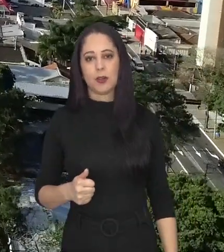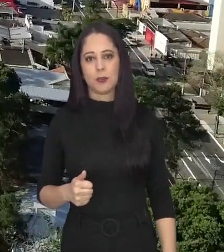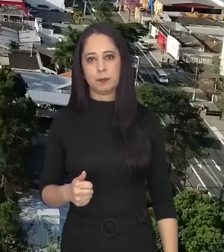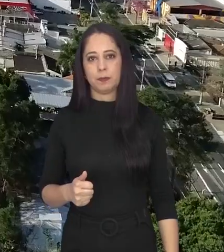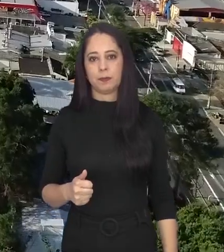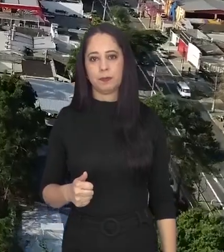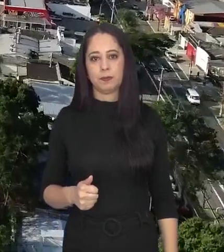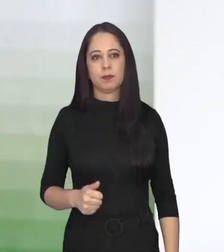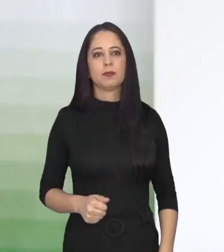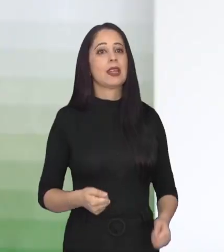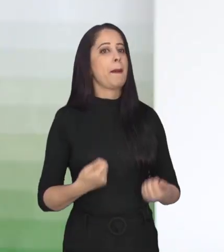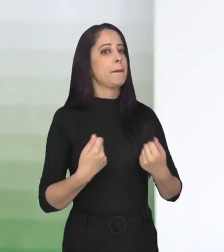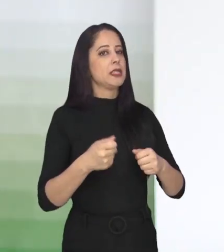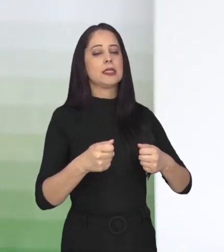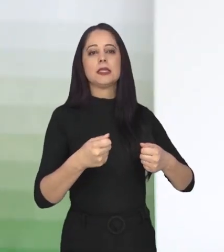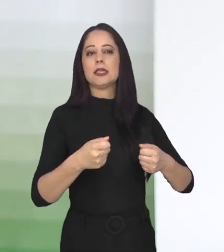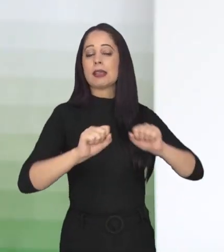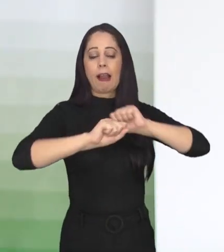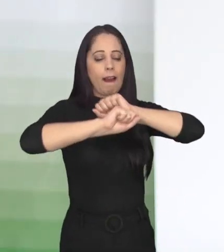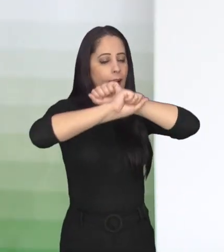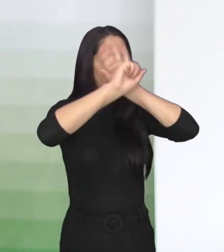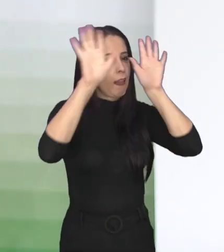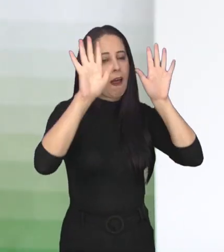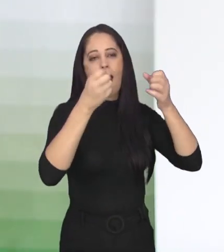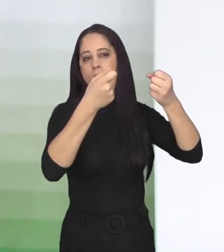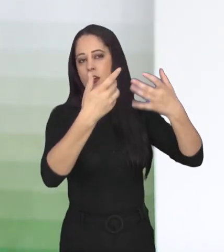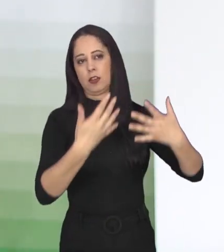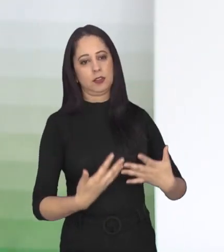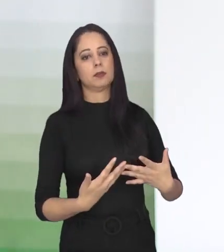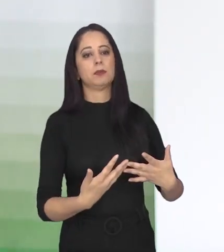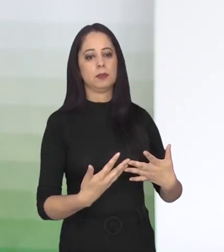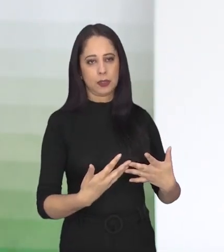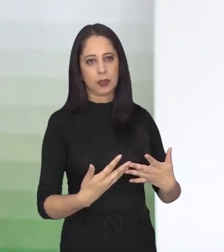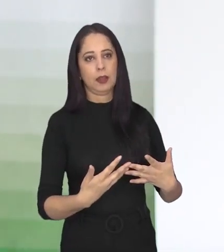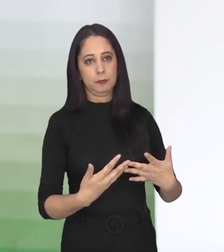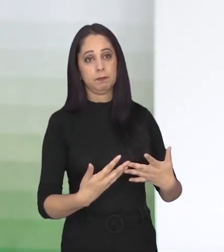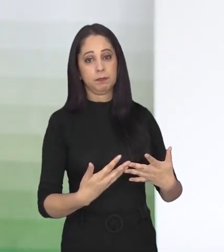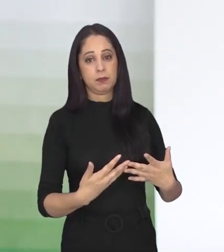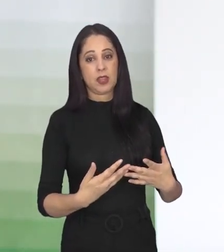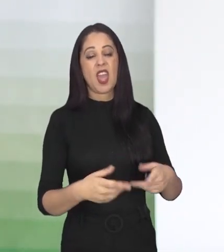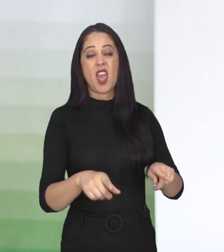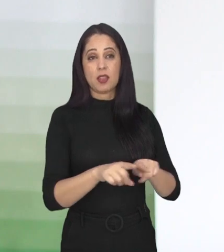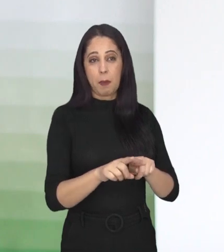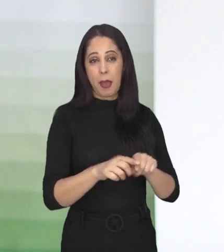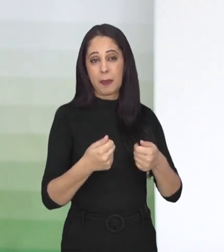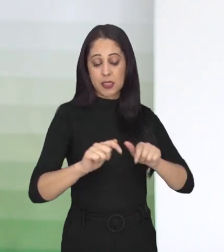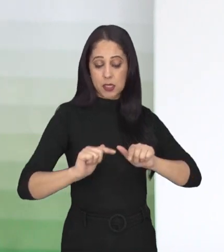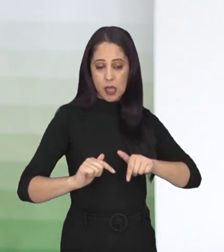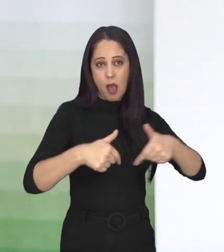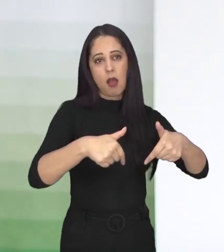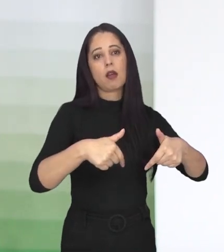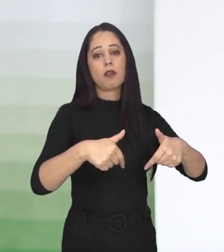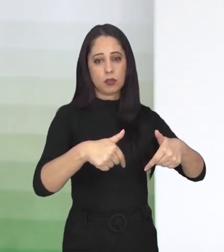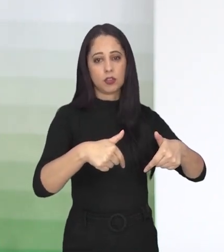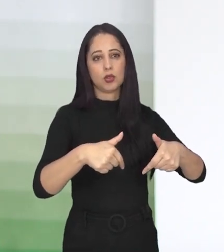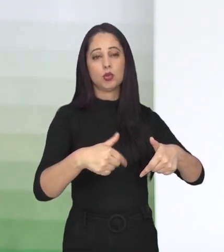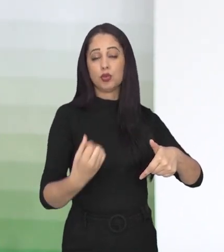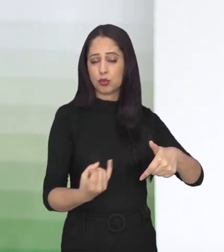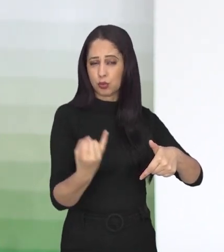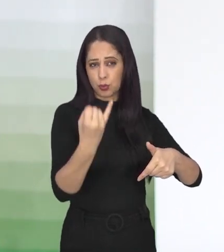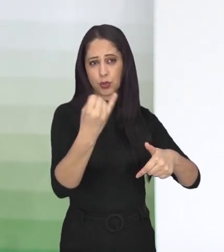de regularização. Transparência, né, a clareza, né, nos objetivos e na implementação de uma política de regularização fundiária